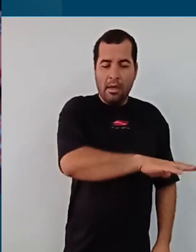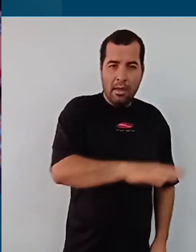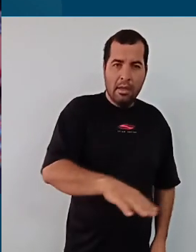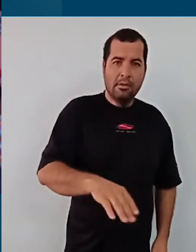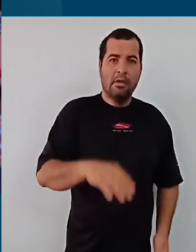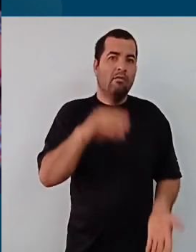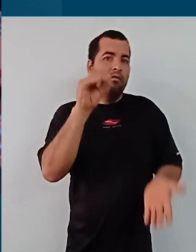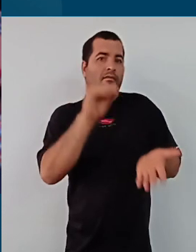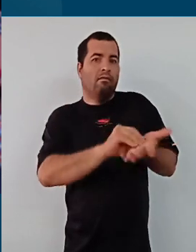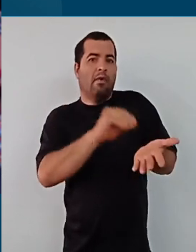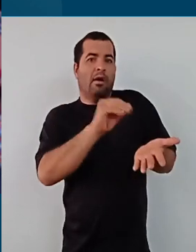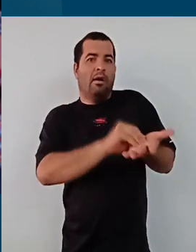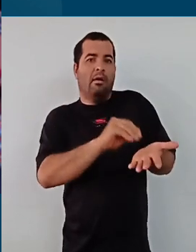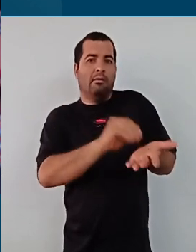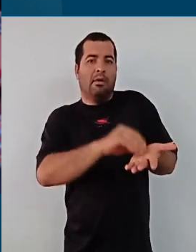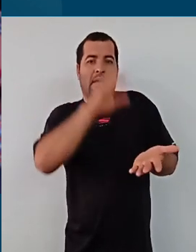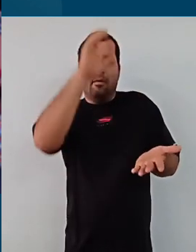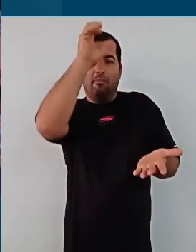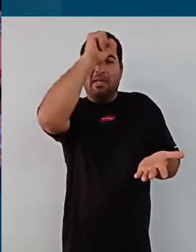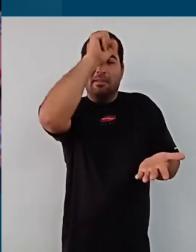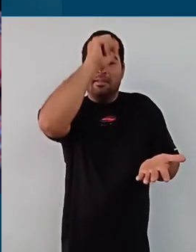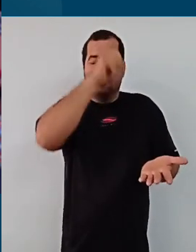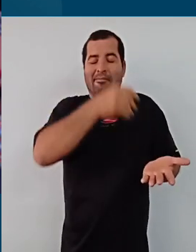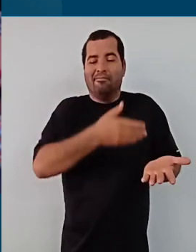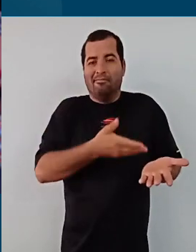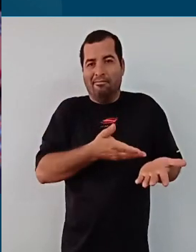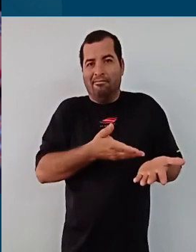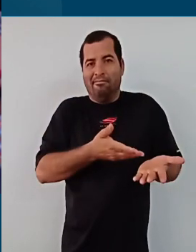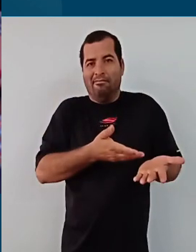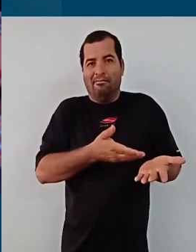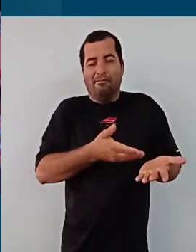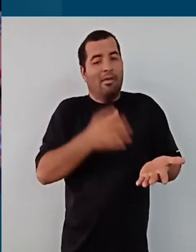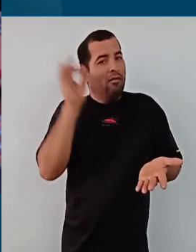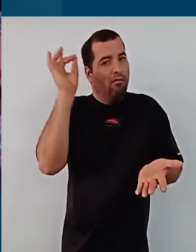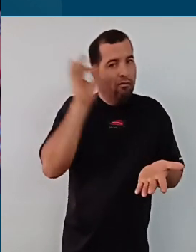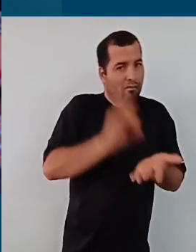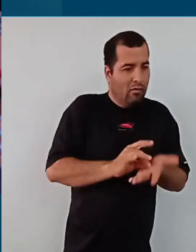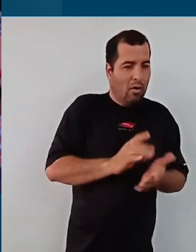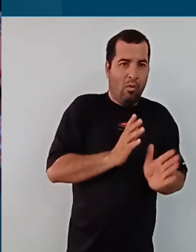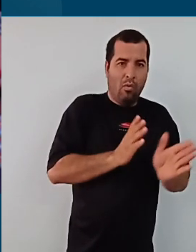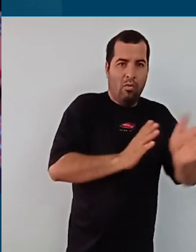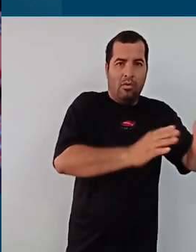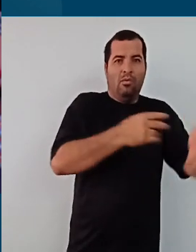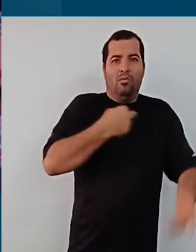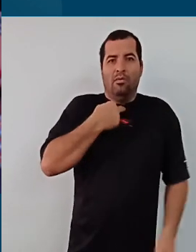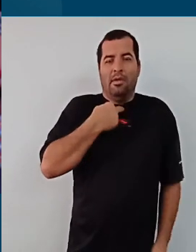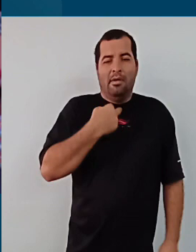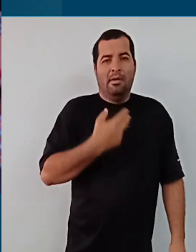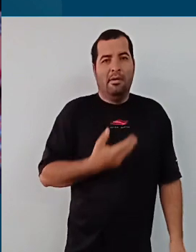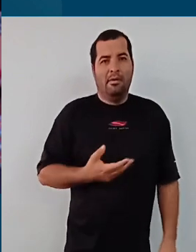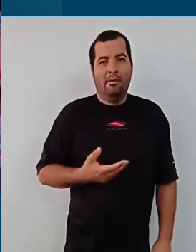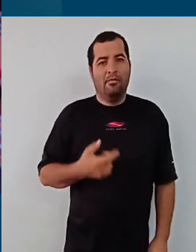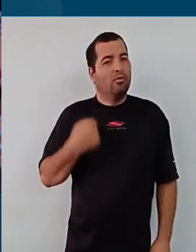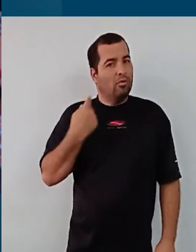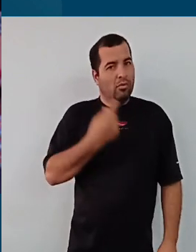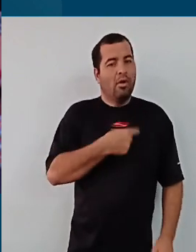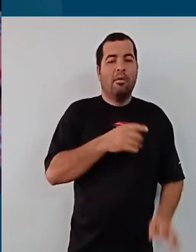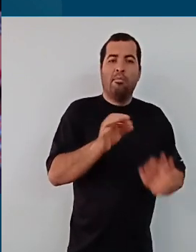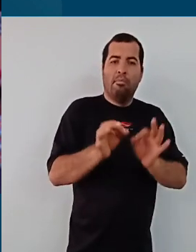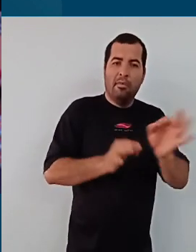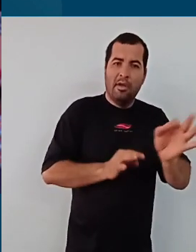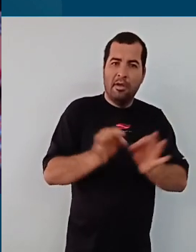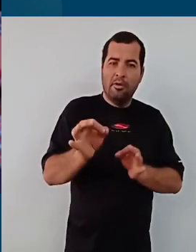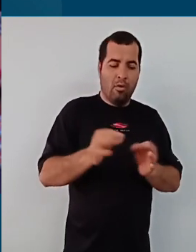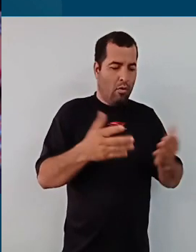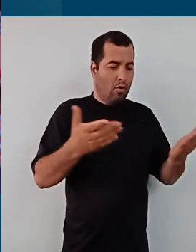lacuna enorme no seu processo de aprendizagem, que não pode, de fato, seguir dessa forma, né? Então, um plano significa